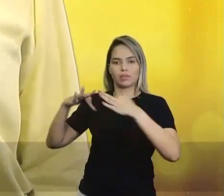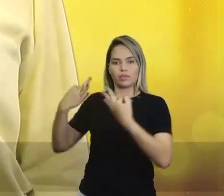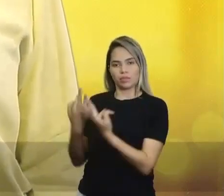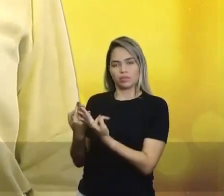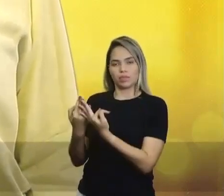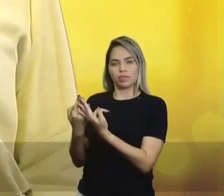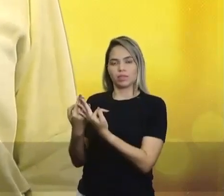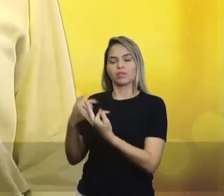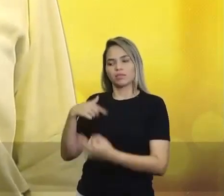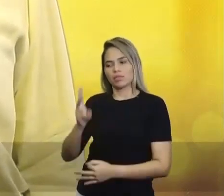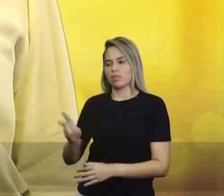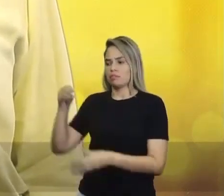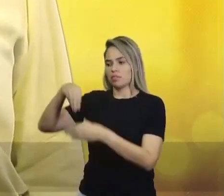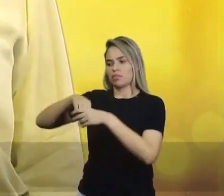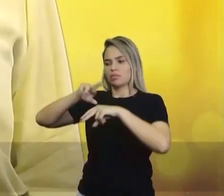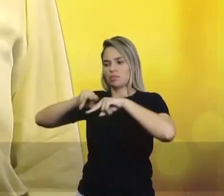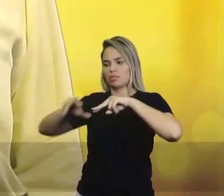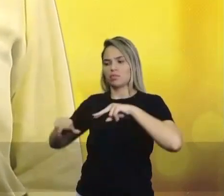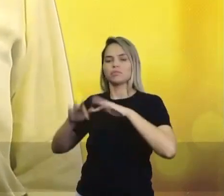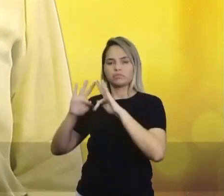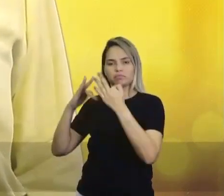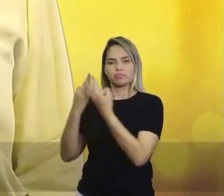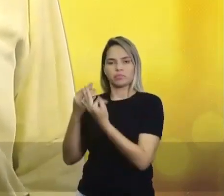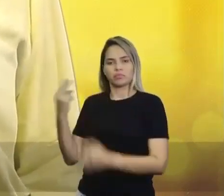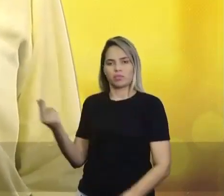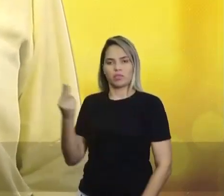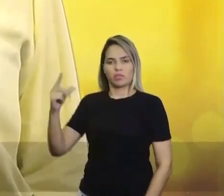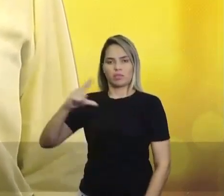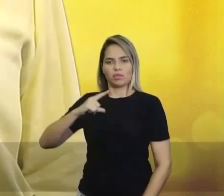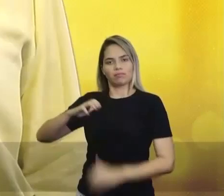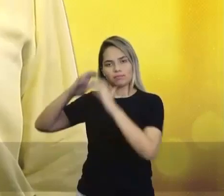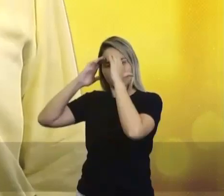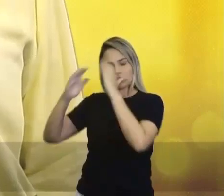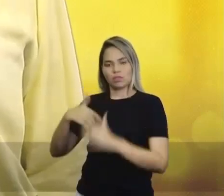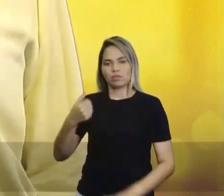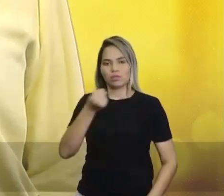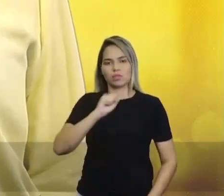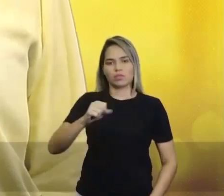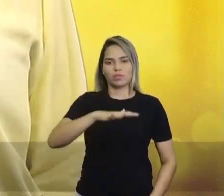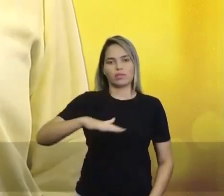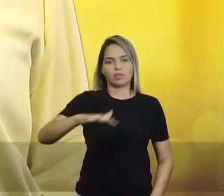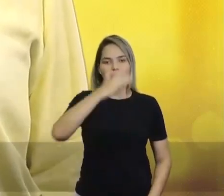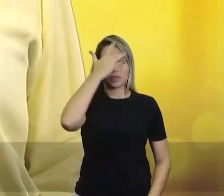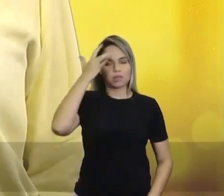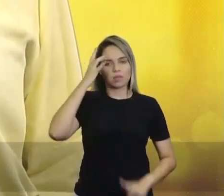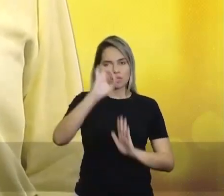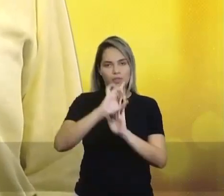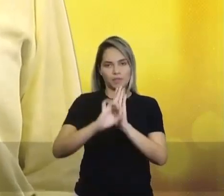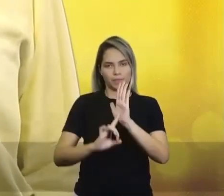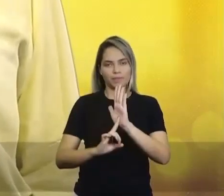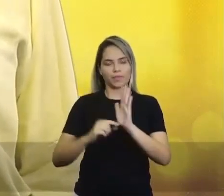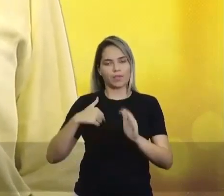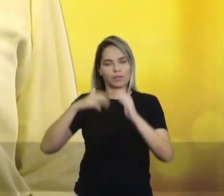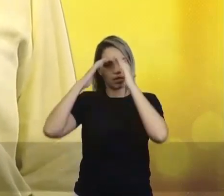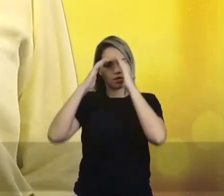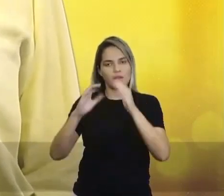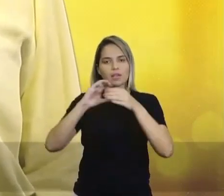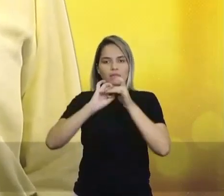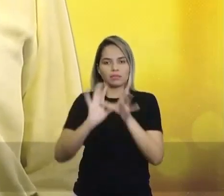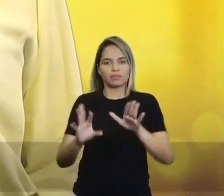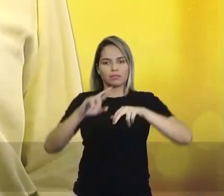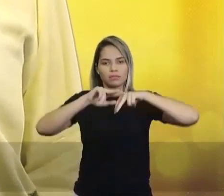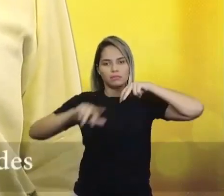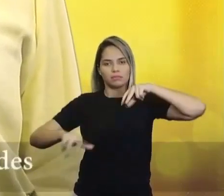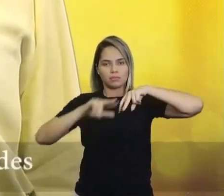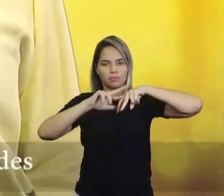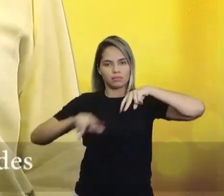família, sem discriminar como ela foi formada. Defendo o direito do povo. Respeito a liberdade